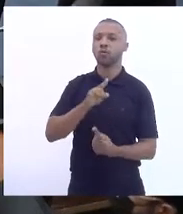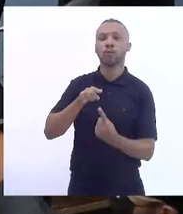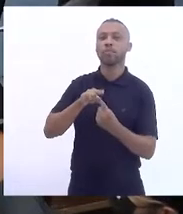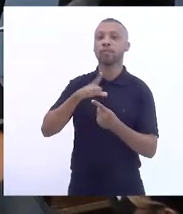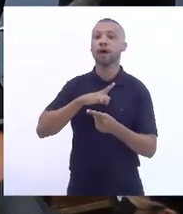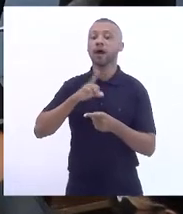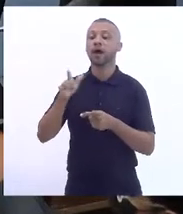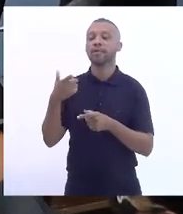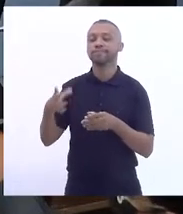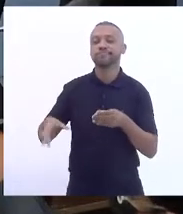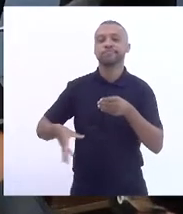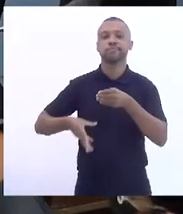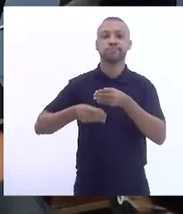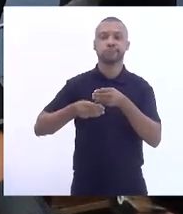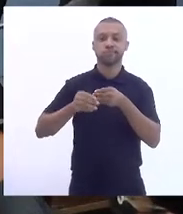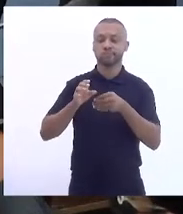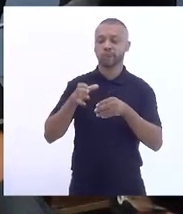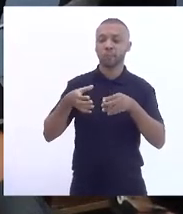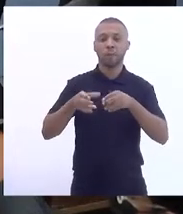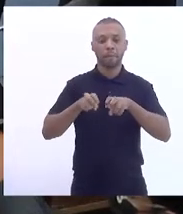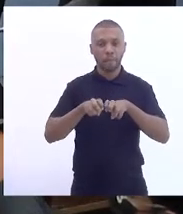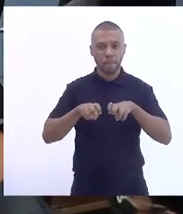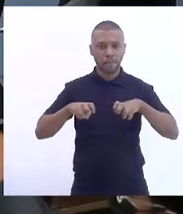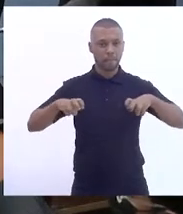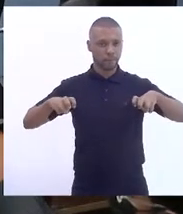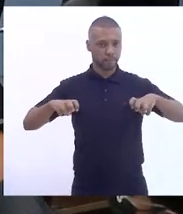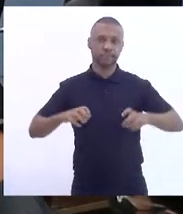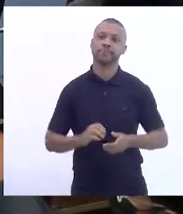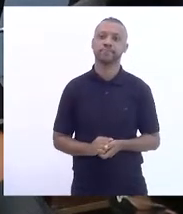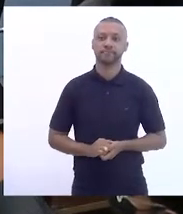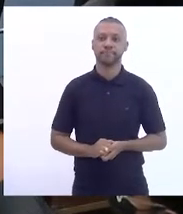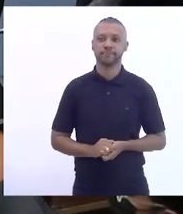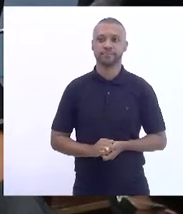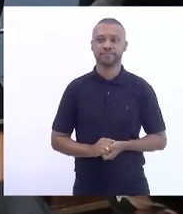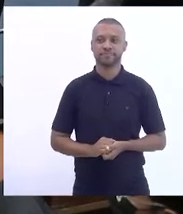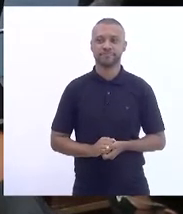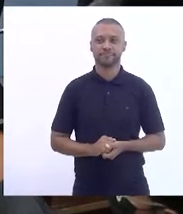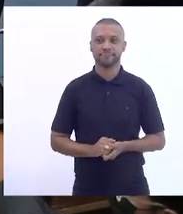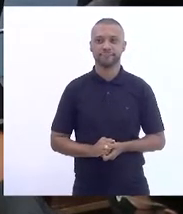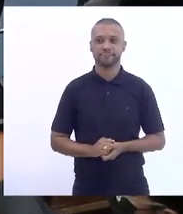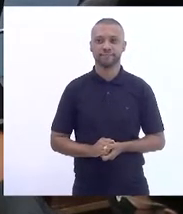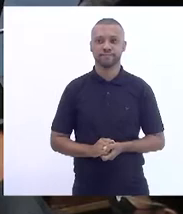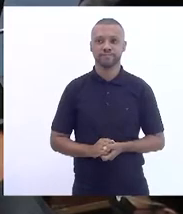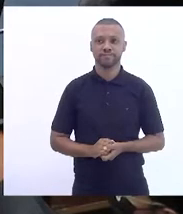complementar a nossa mesa G1